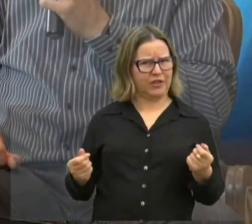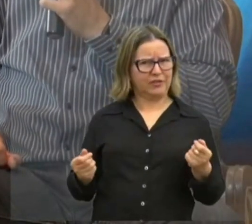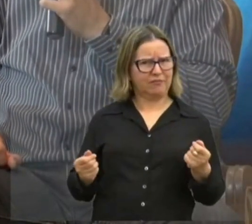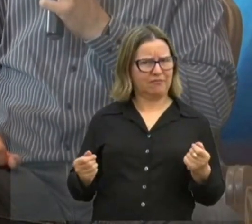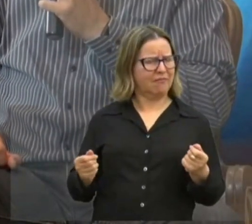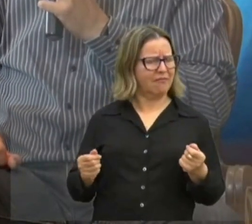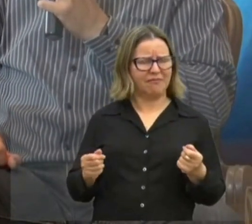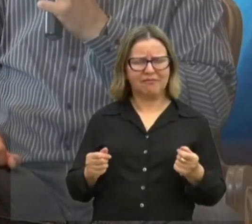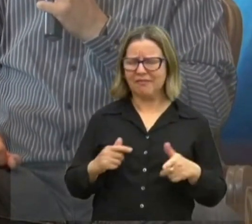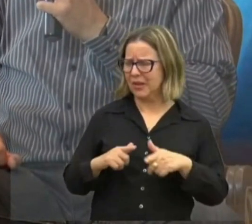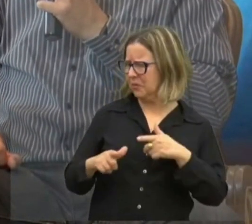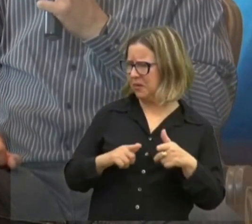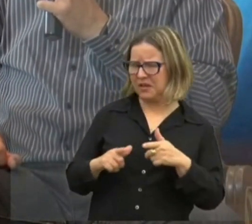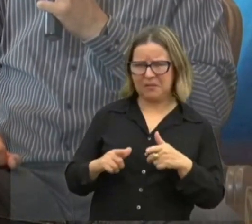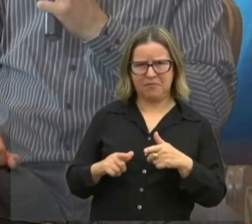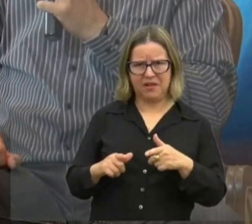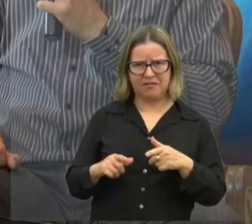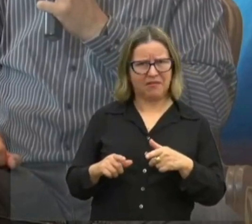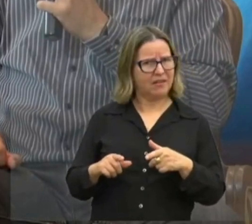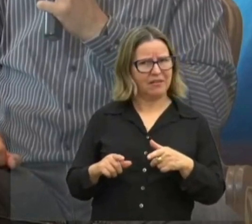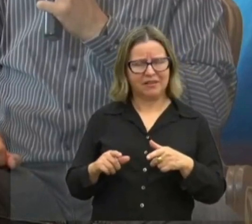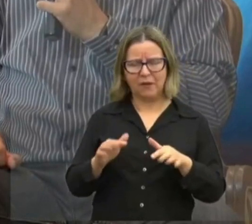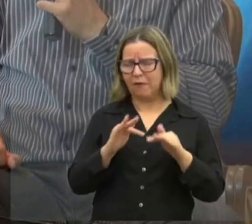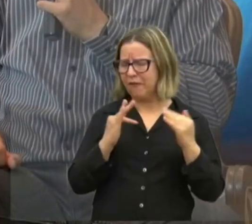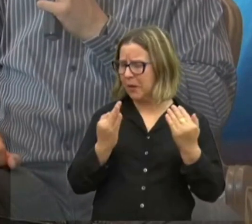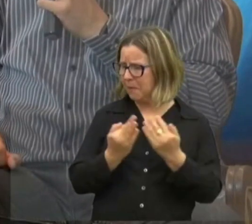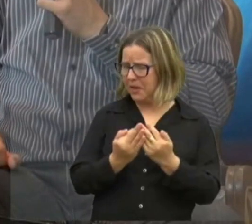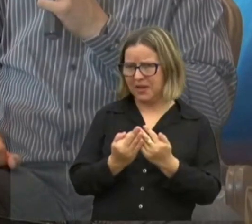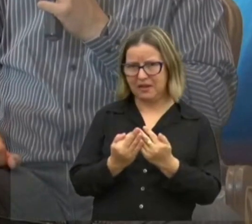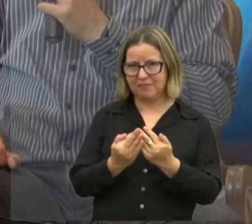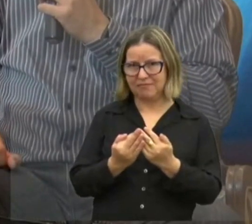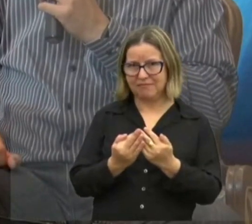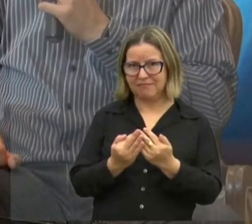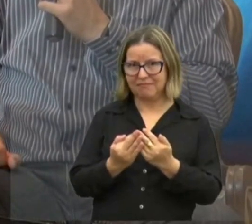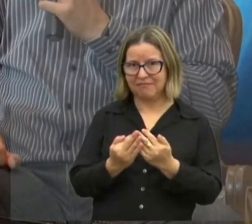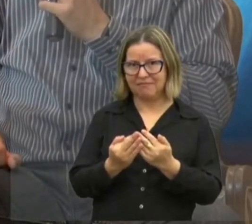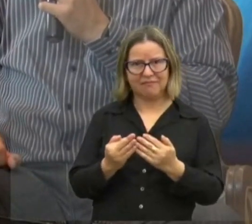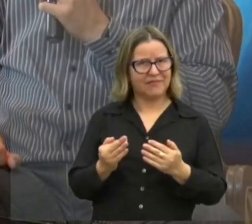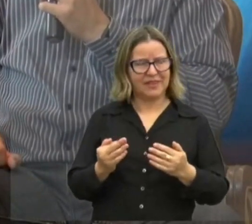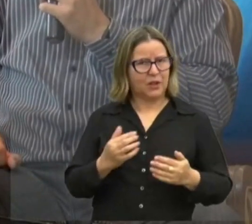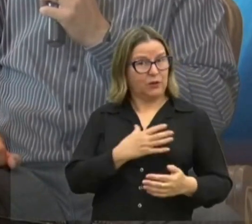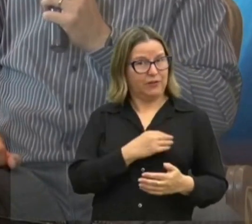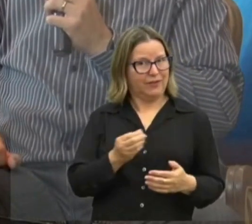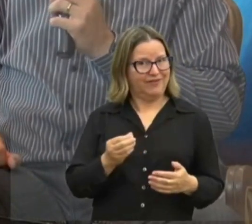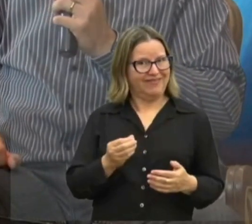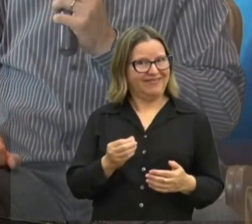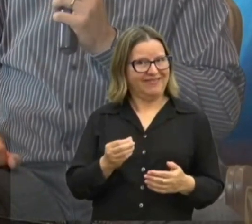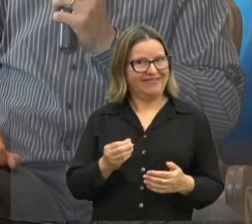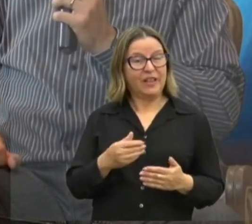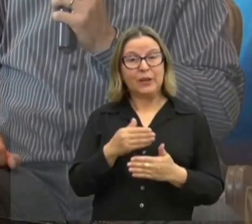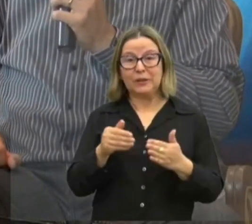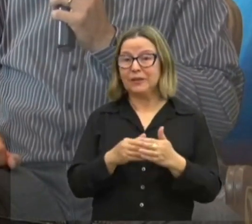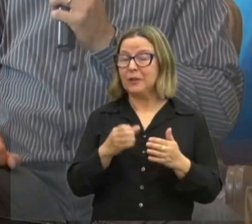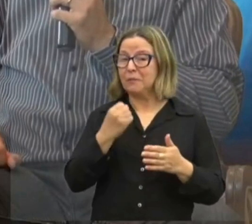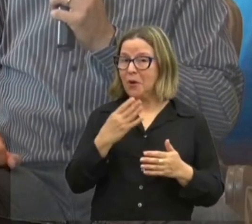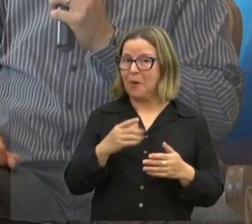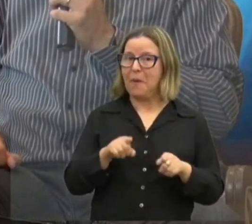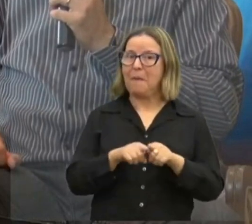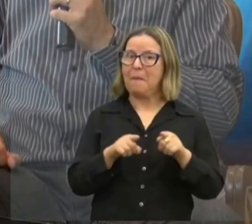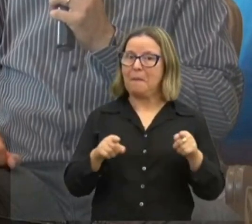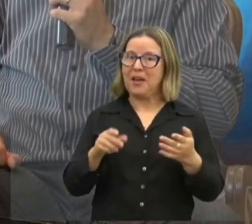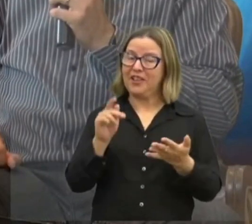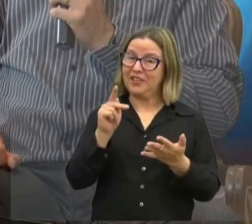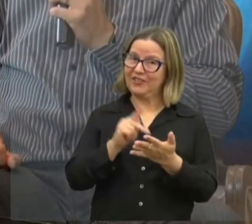é na família? Não é no amor dos meus filhos? Tudo isso são coisas boas. Mas verdadeiramente as minhas necessidades